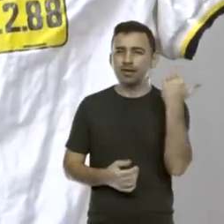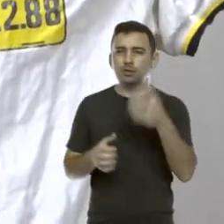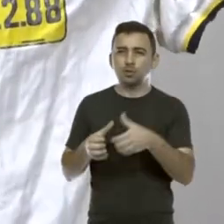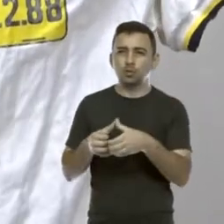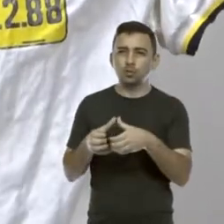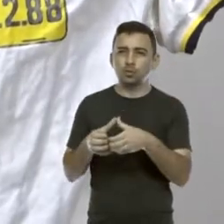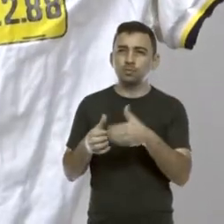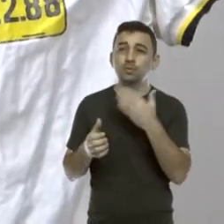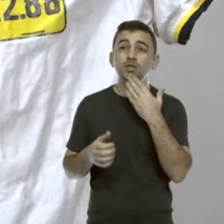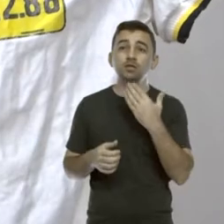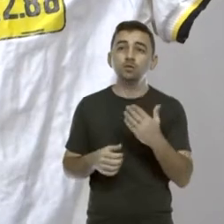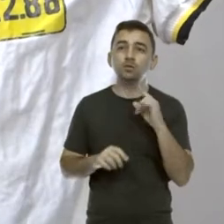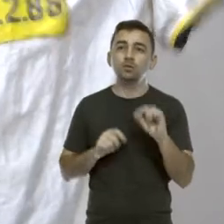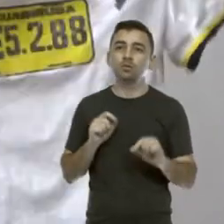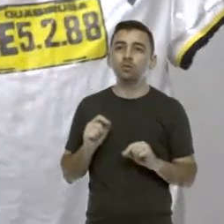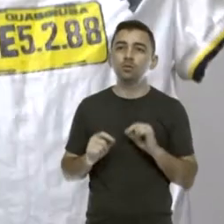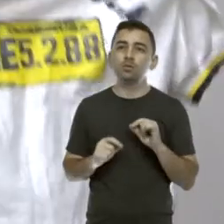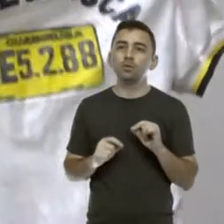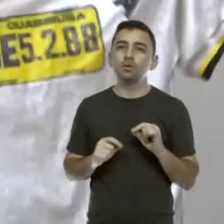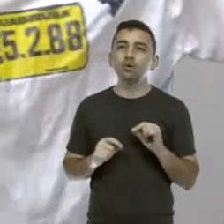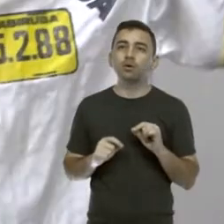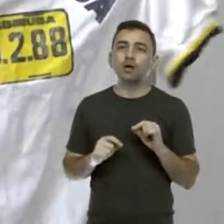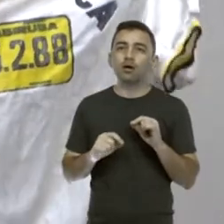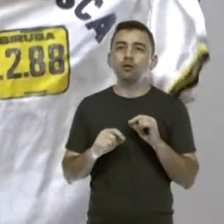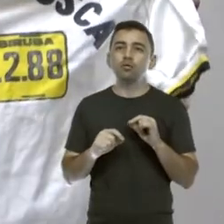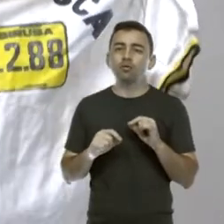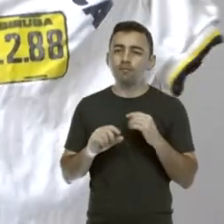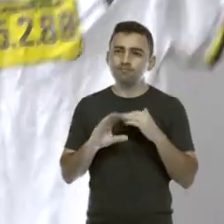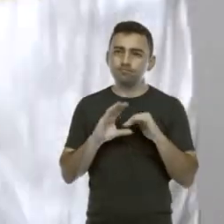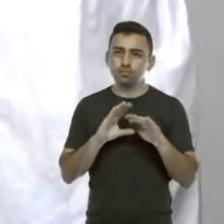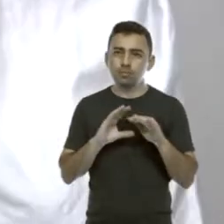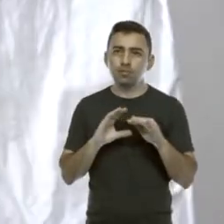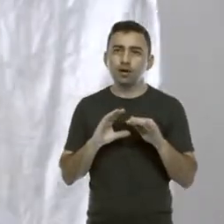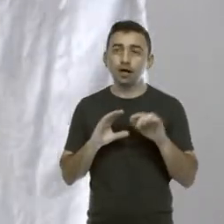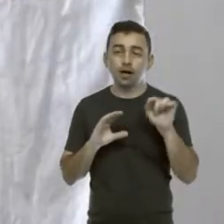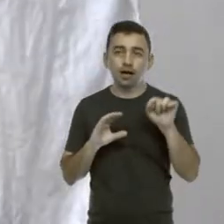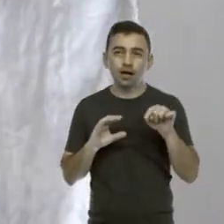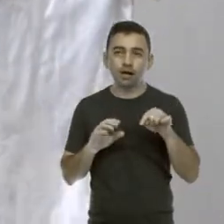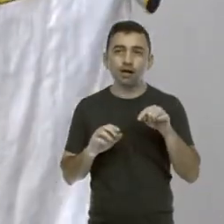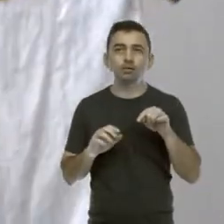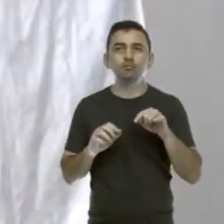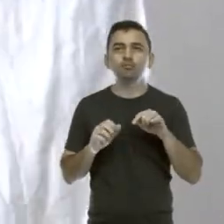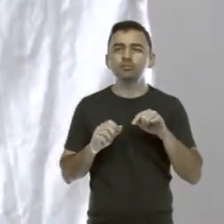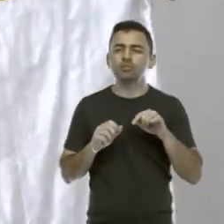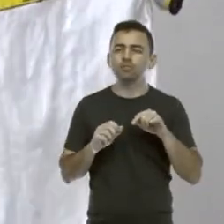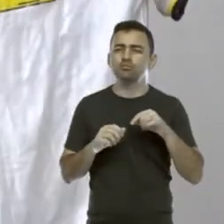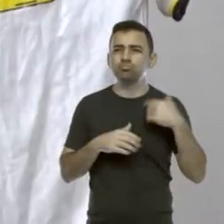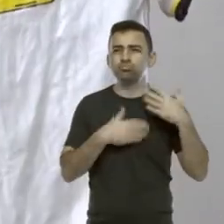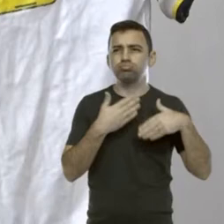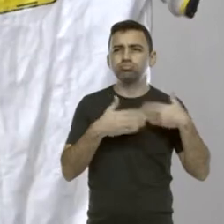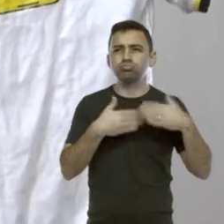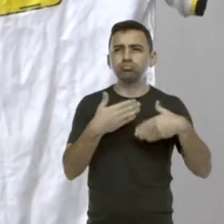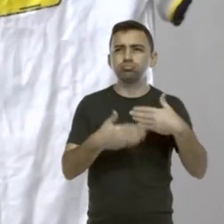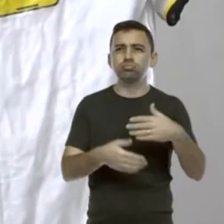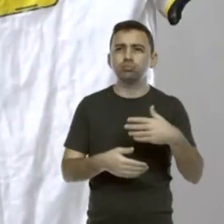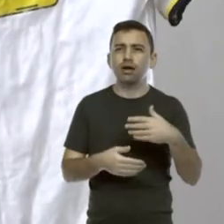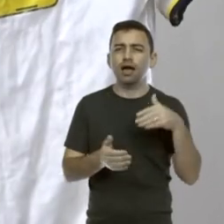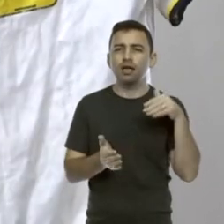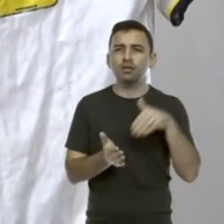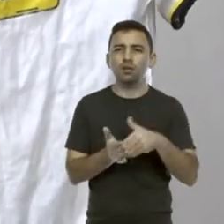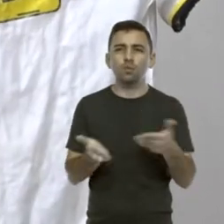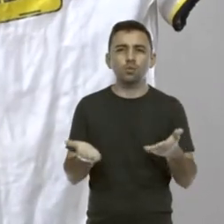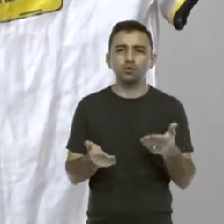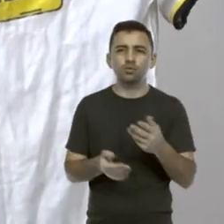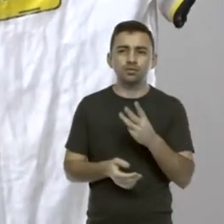presidente, que eu encaminhasse meu trabalho para assumir a Assembleia. E levou praticamente 88 até hoje, 30 e poucos anos,